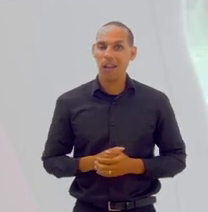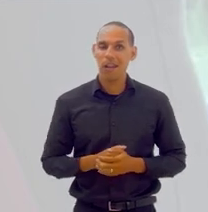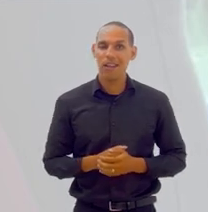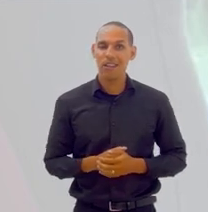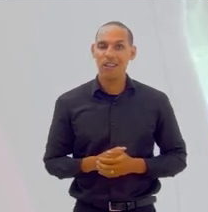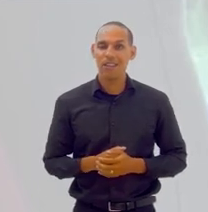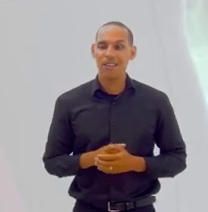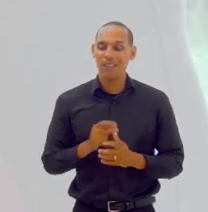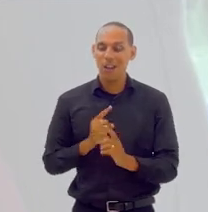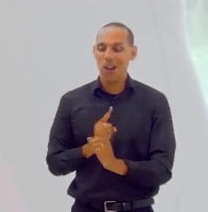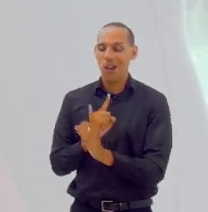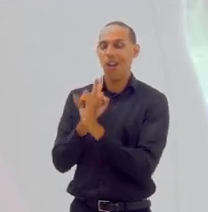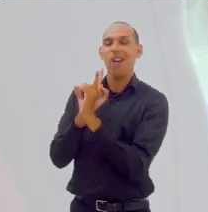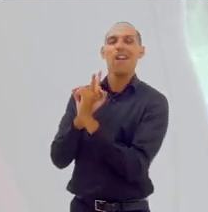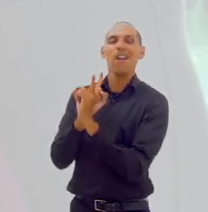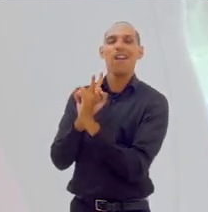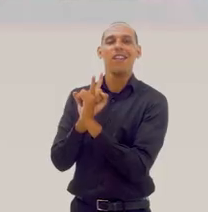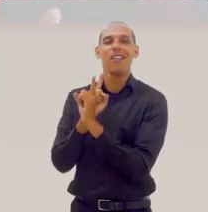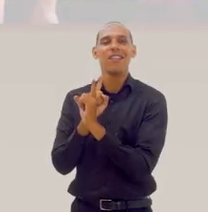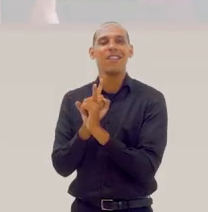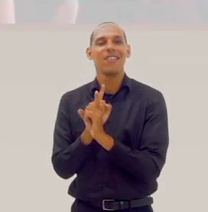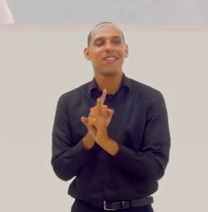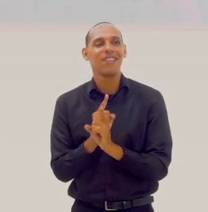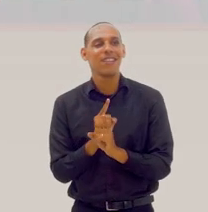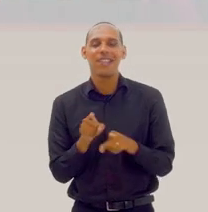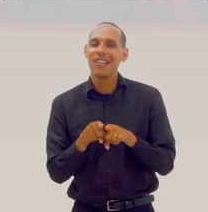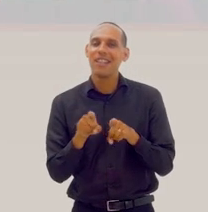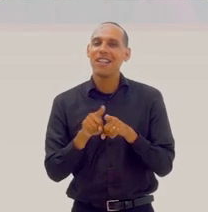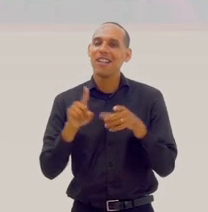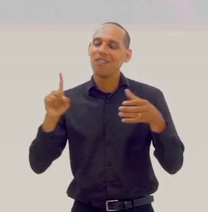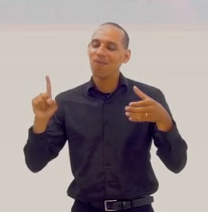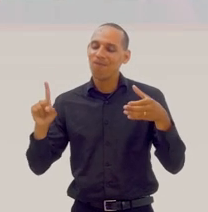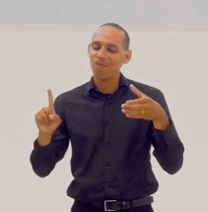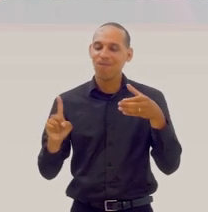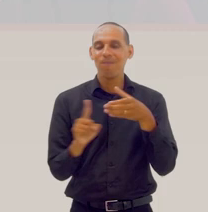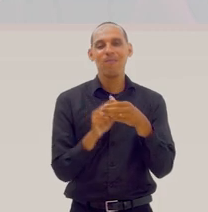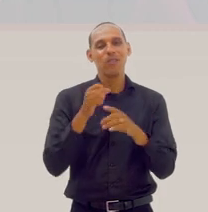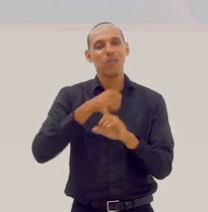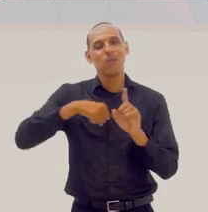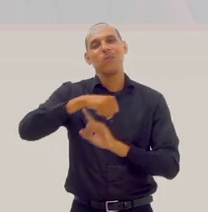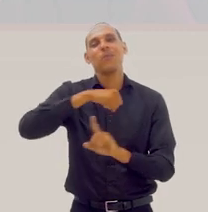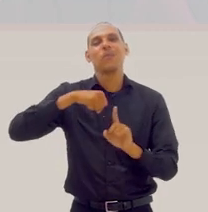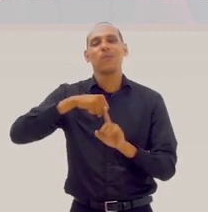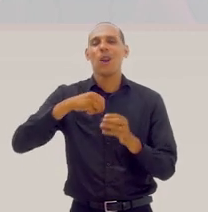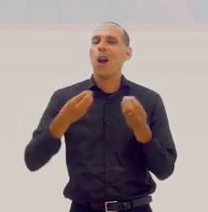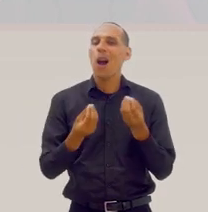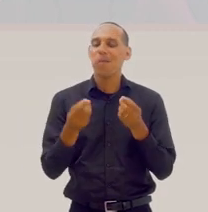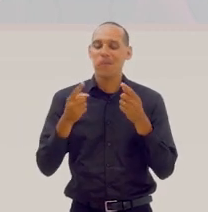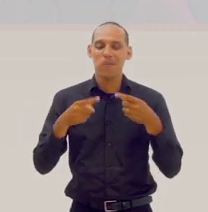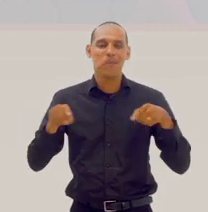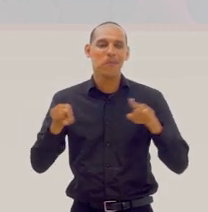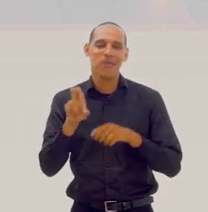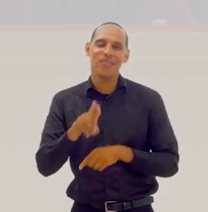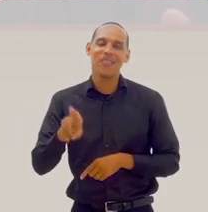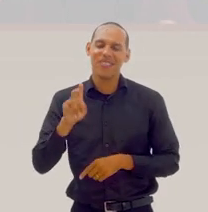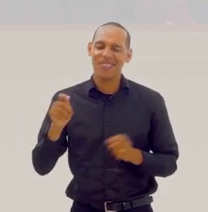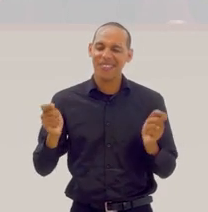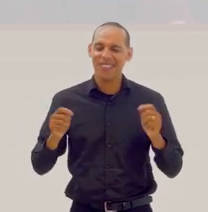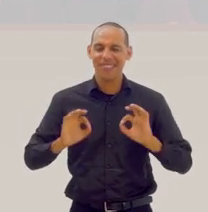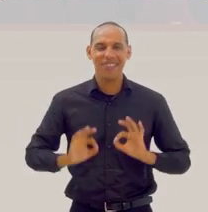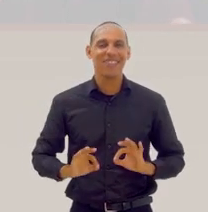de se reencontrar, de se reinserir na sociedade através da música. Deu